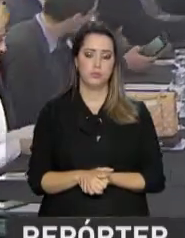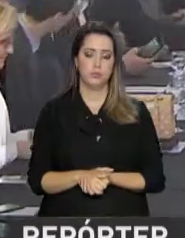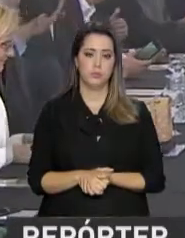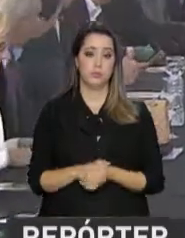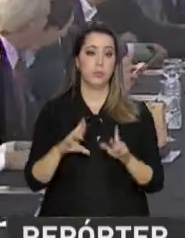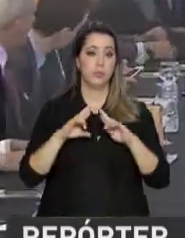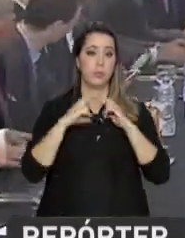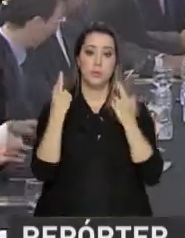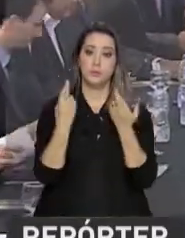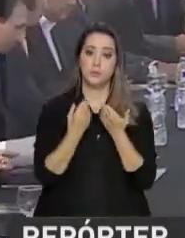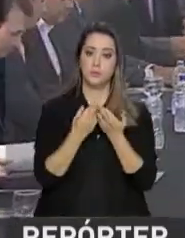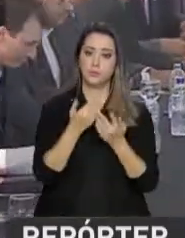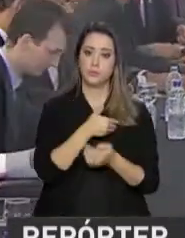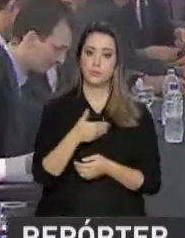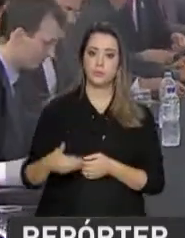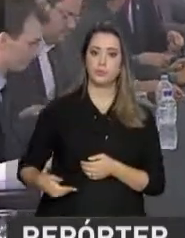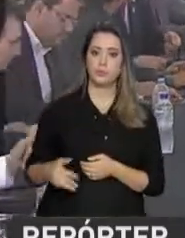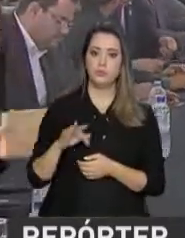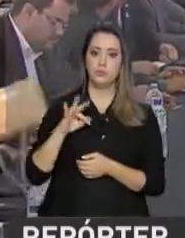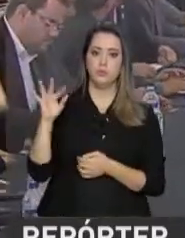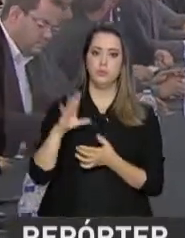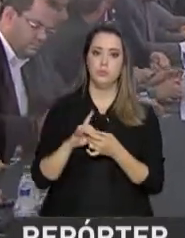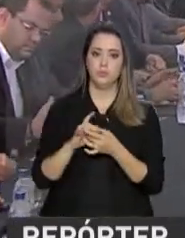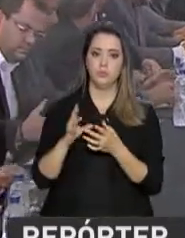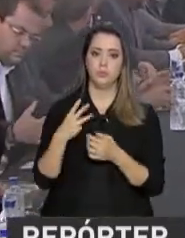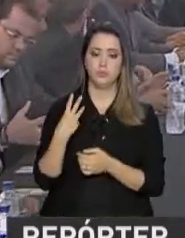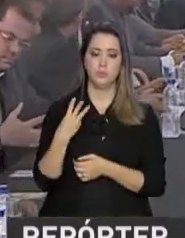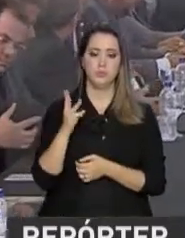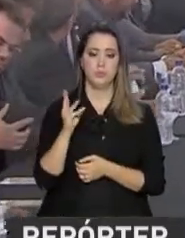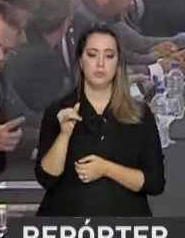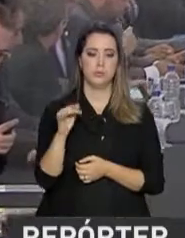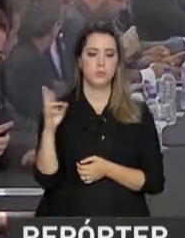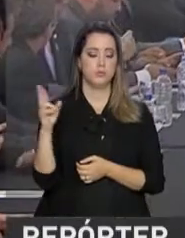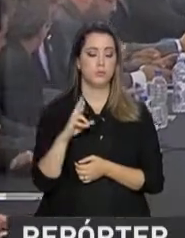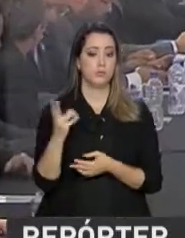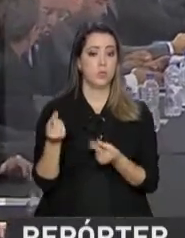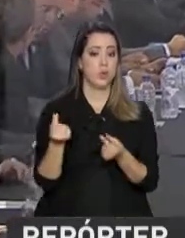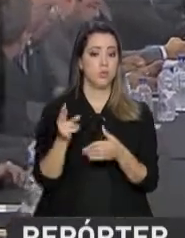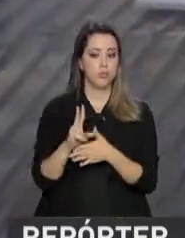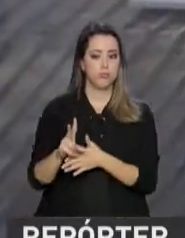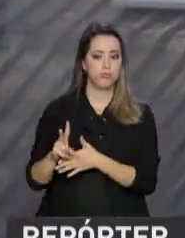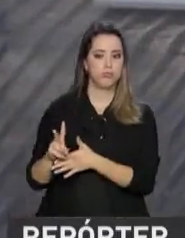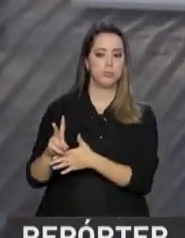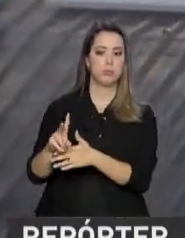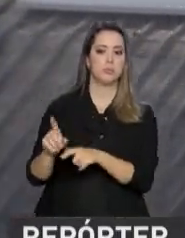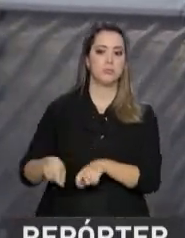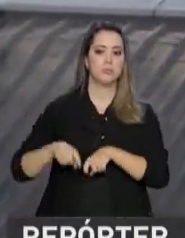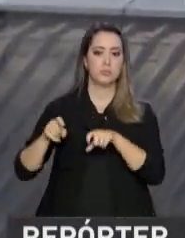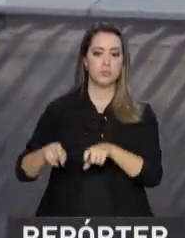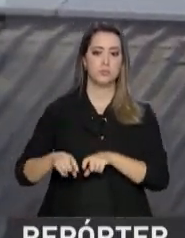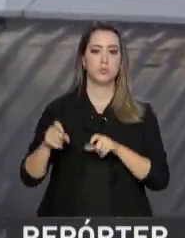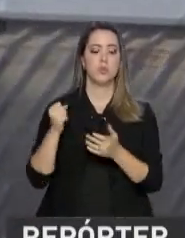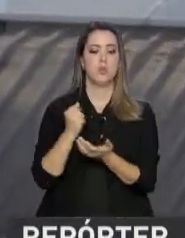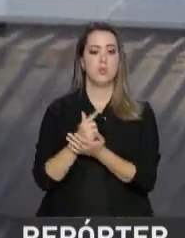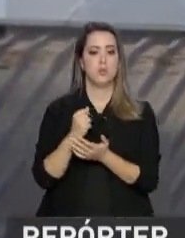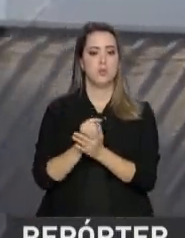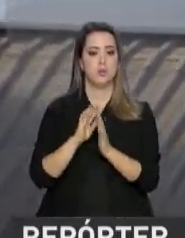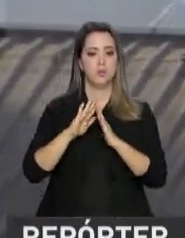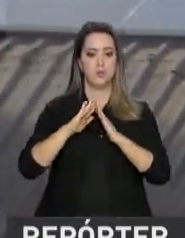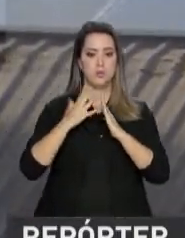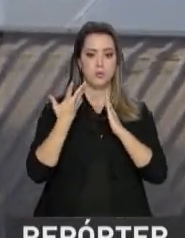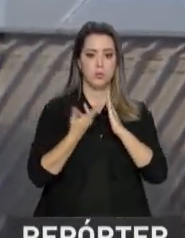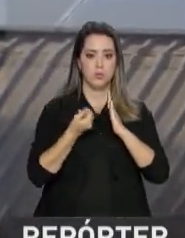na reunião o governo federal autorizou mais de 3 bilhões de reais em linhas de crédito para financiar a compra e instalação de placas